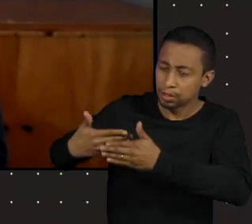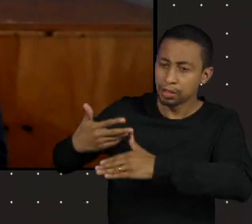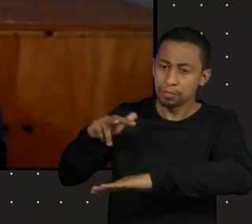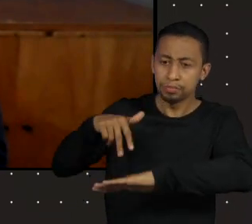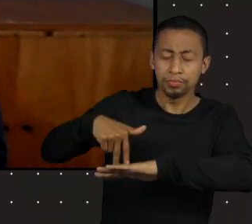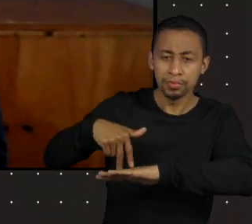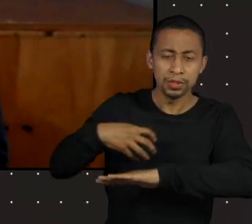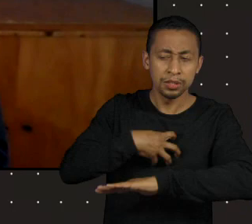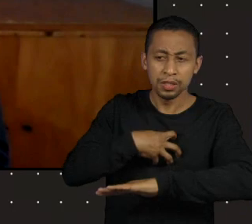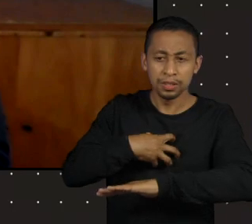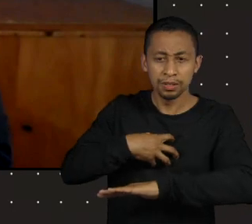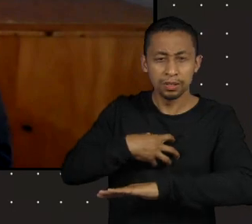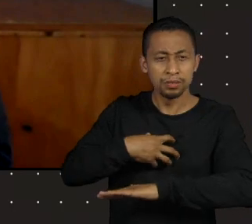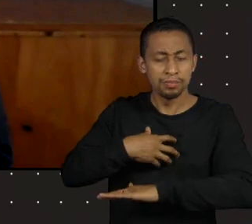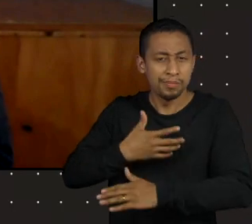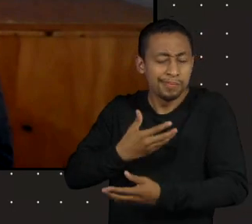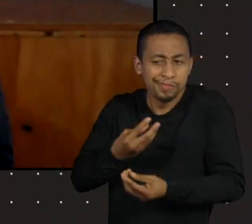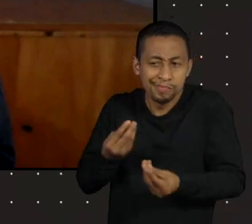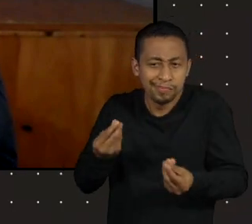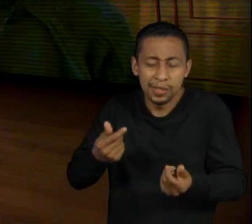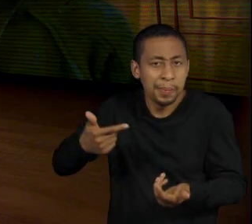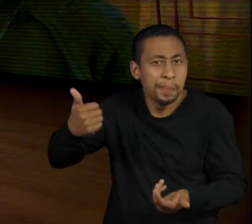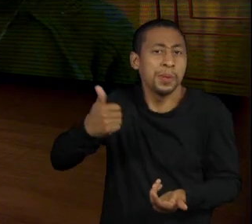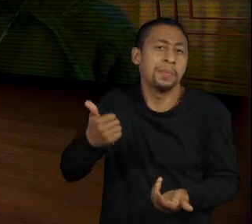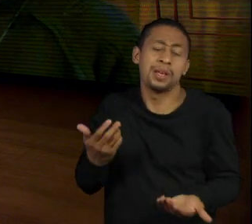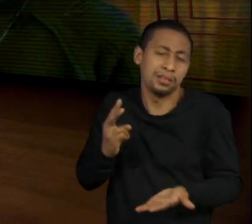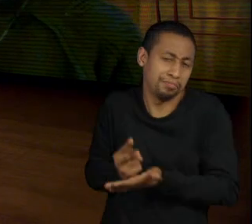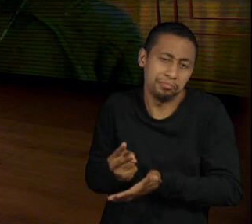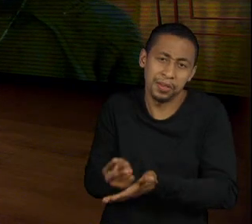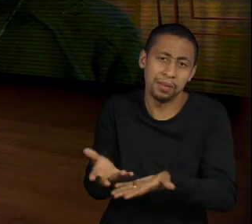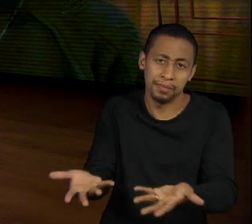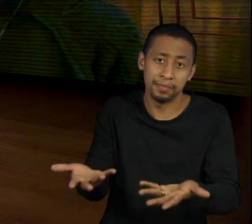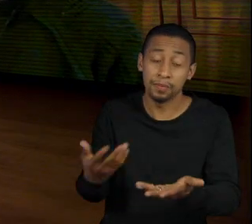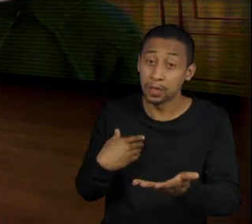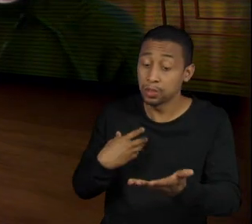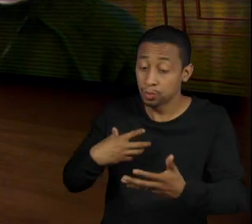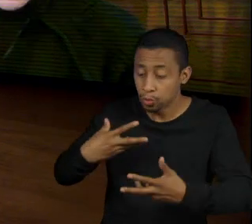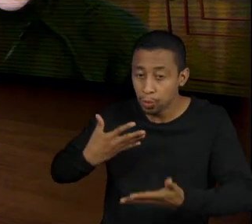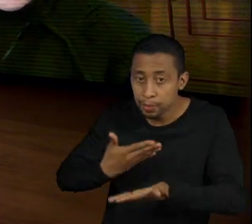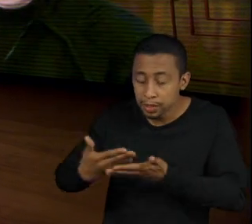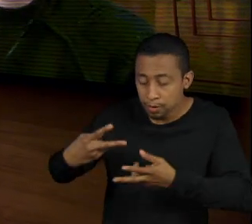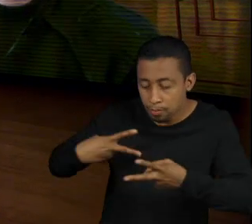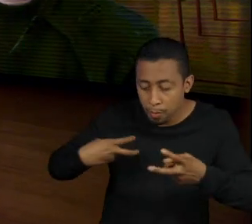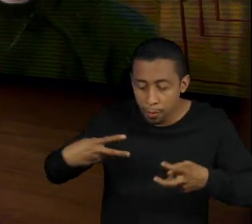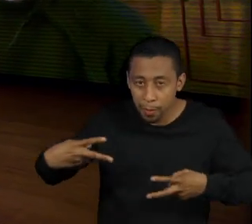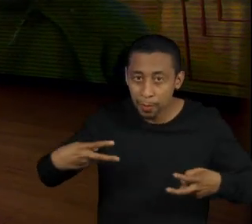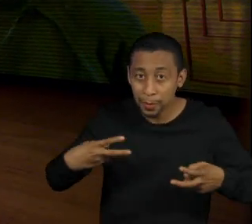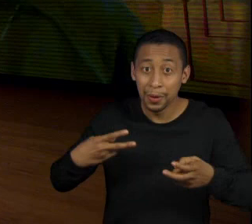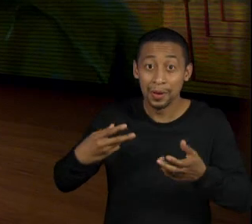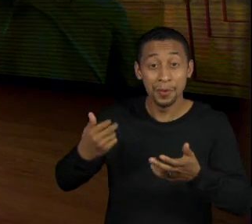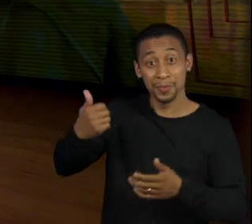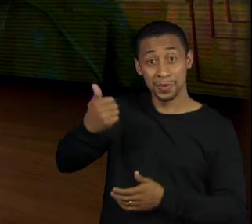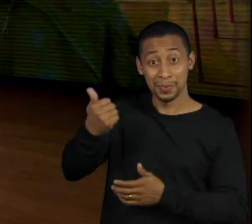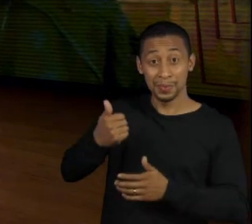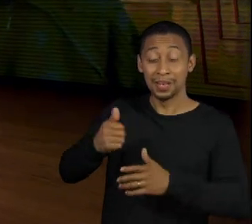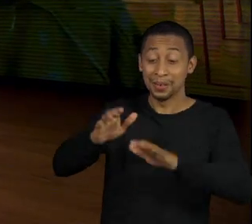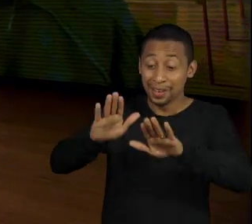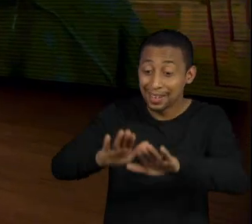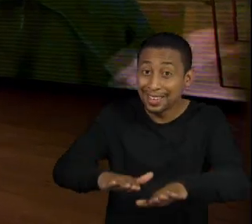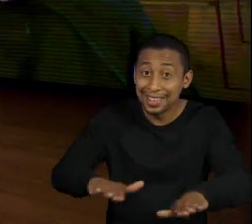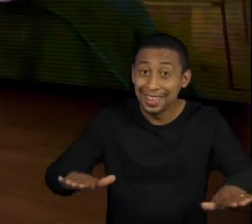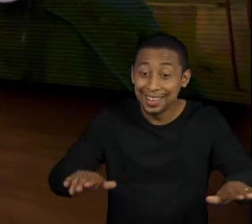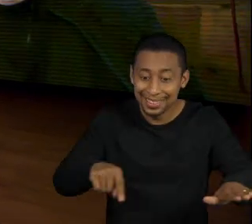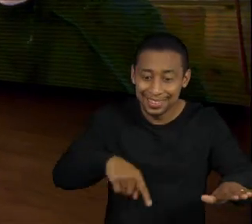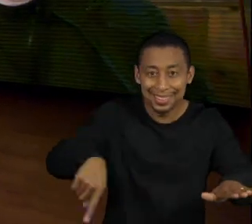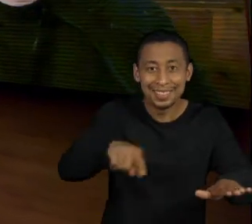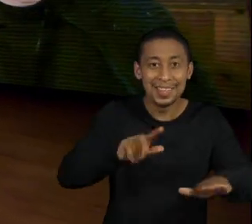eu estava descobrindo ali, e quando eu comecei a fazer teatro, eu comecei a fazer teatro infantil, e o público infantil é um